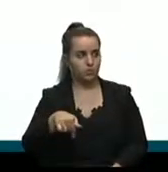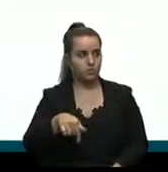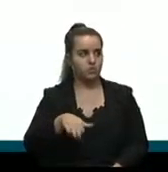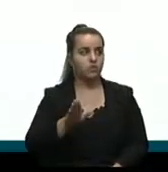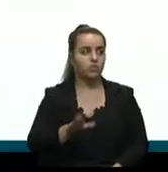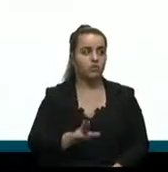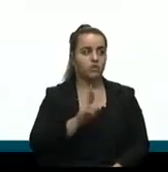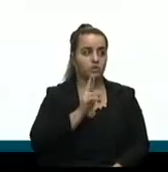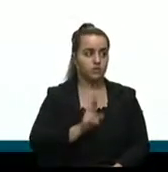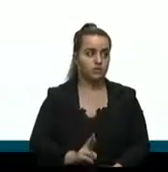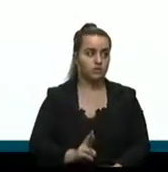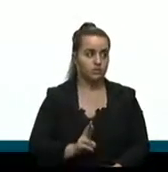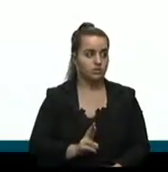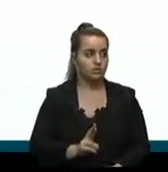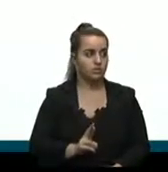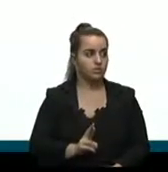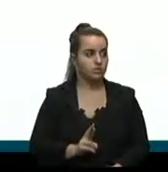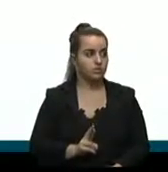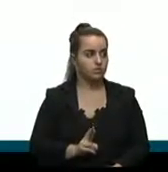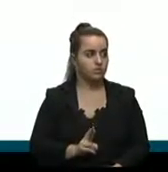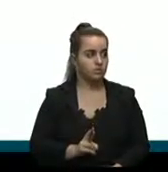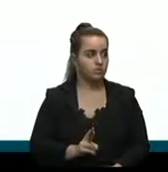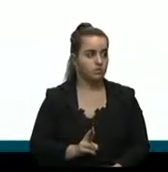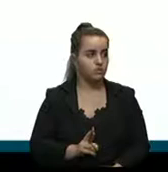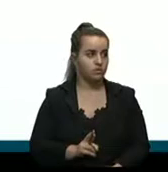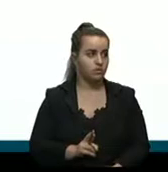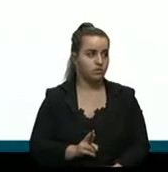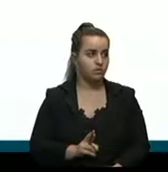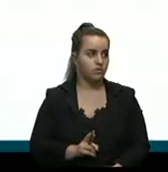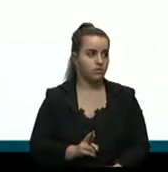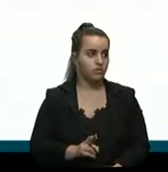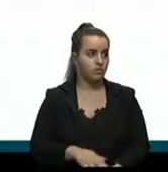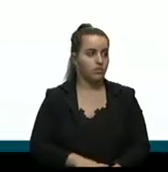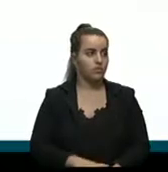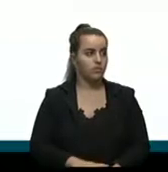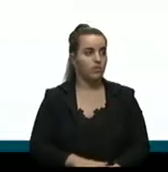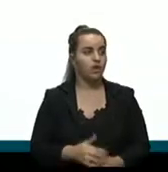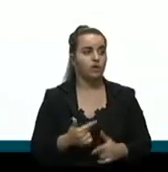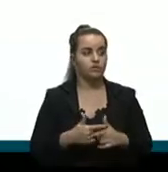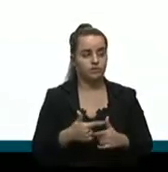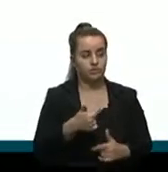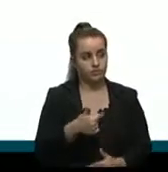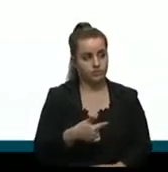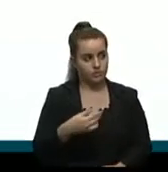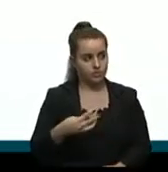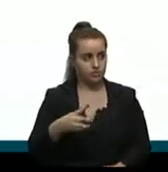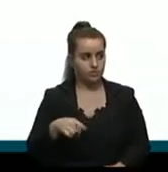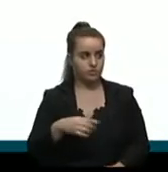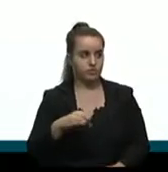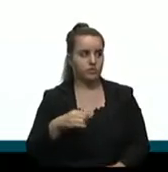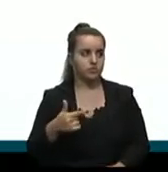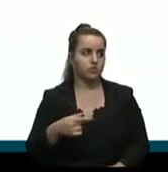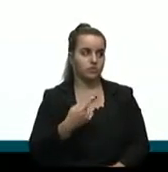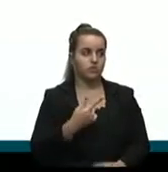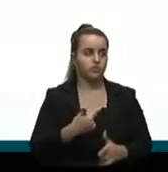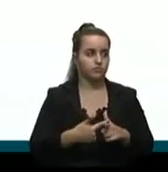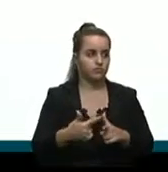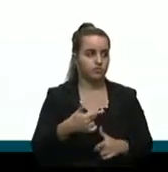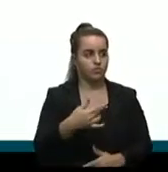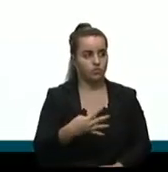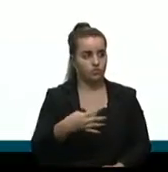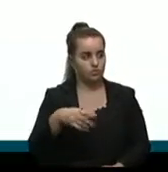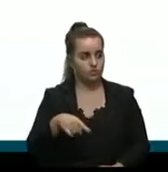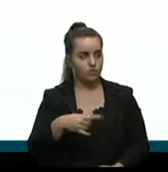4,47. Fazendo a divisão de 23,02 por 4,47, obteremos o